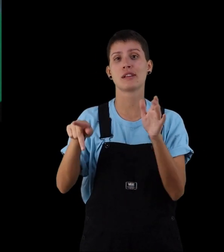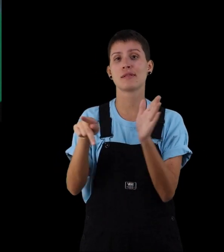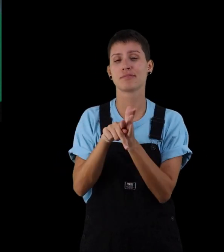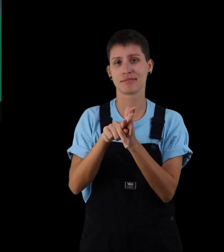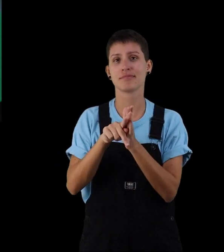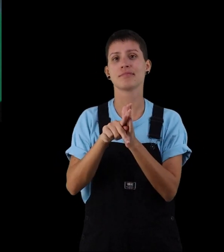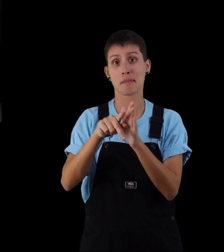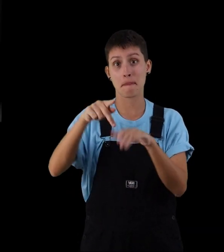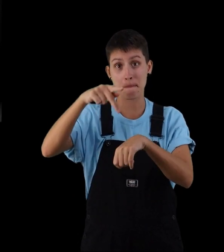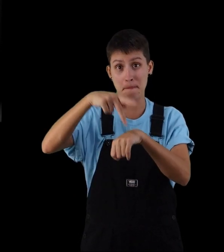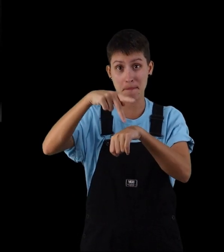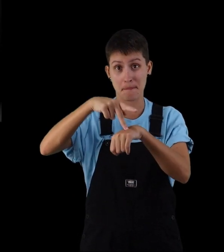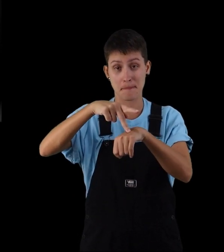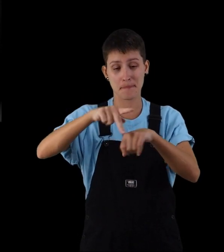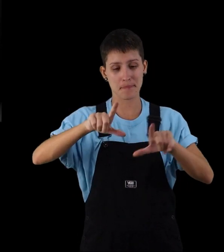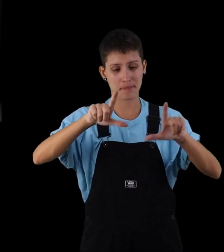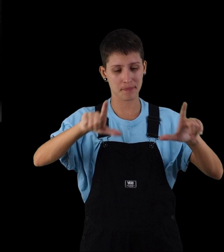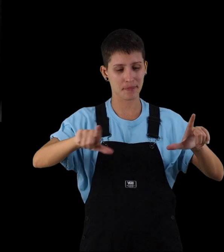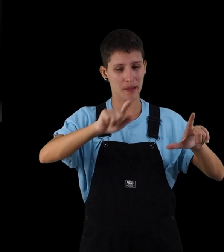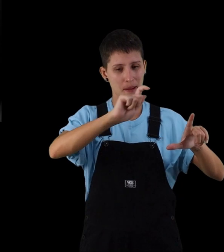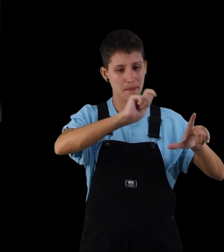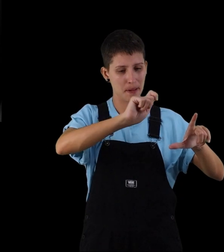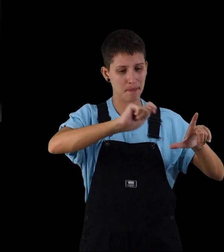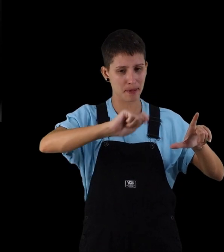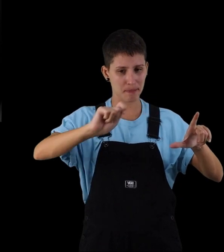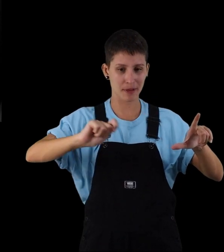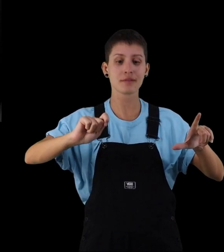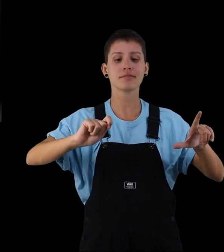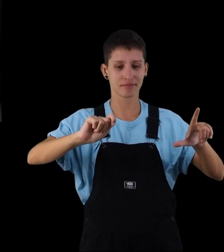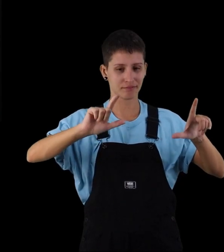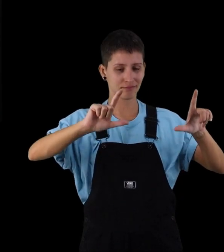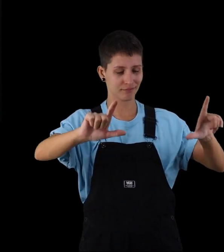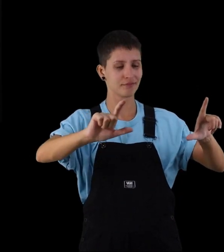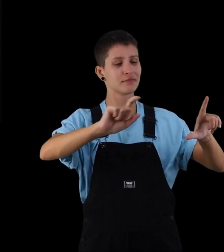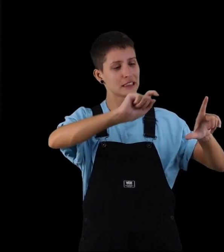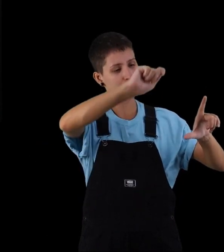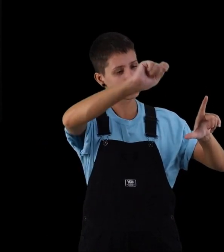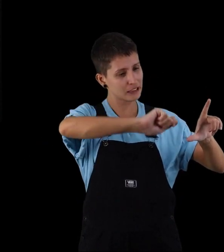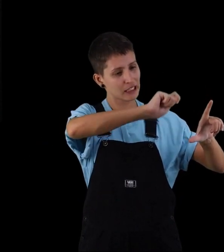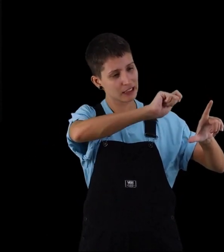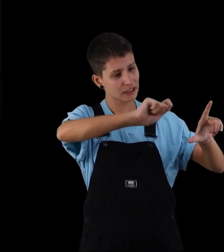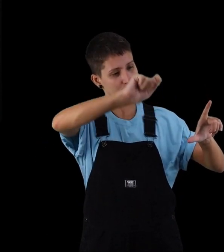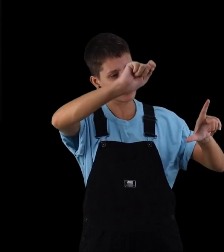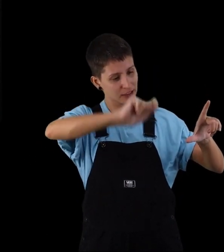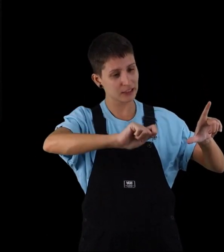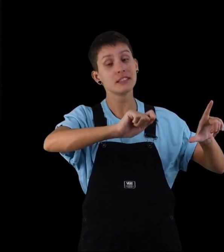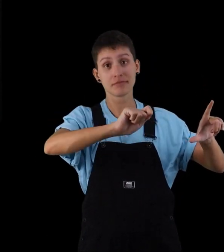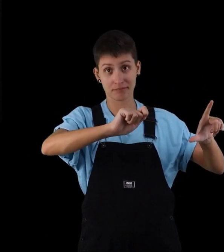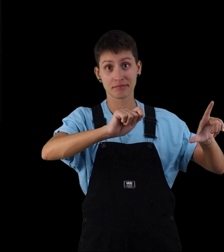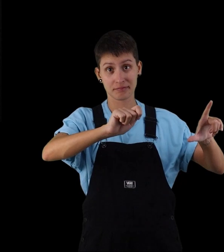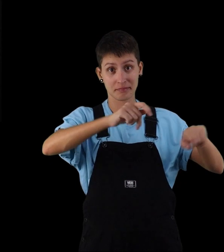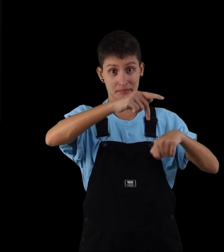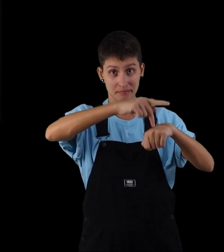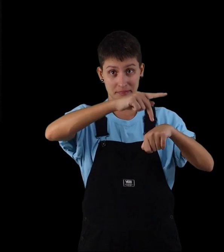uma pequena lousa feita de uma pedra comum nas Minas Gerais. A placa de ardósia era riscada